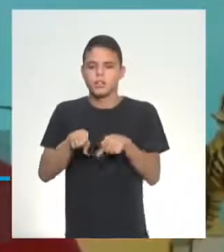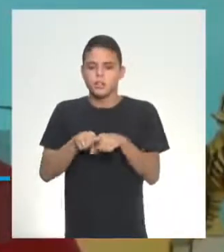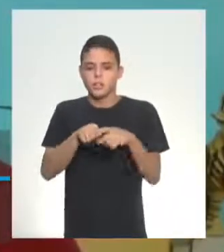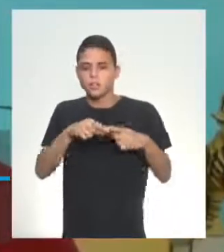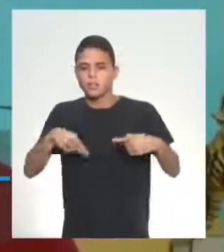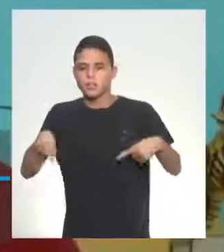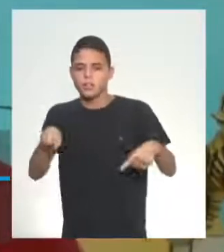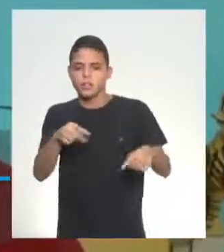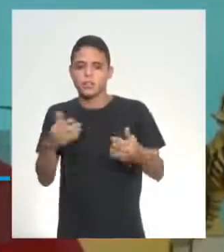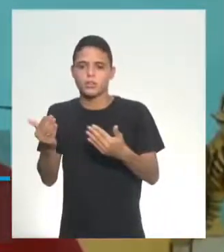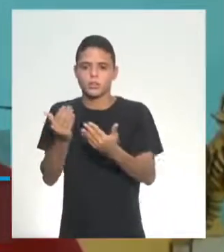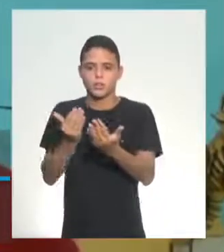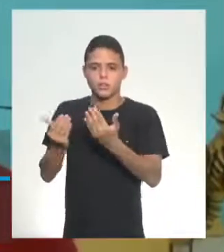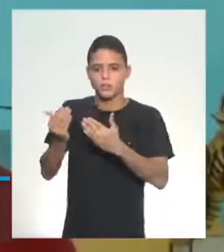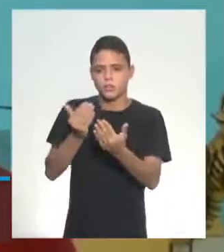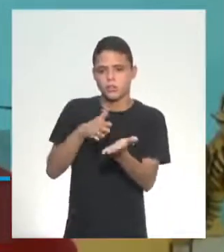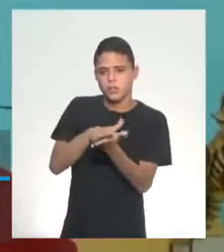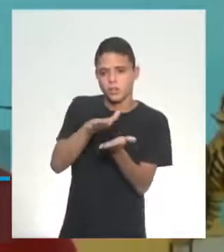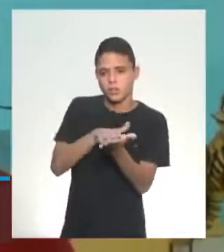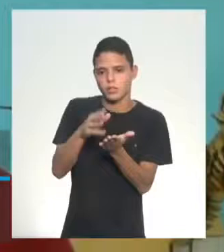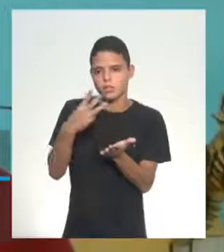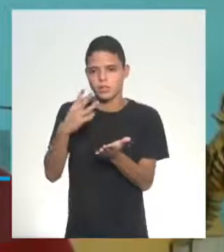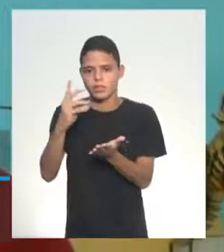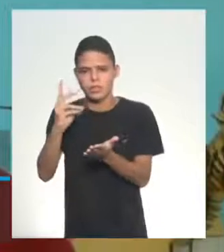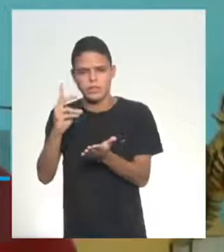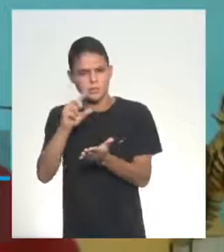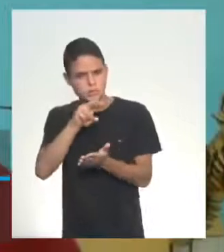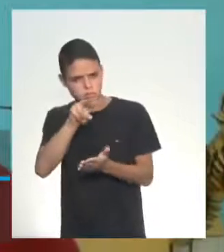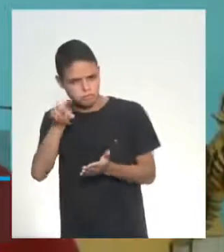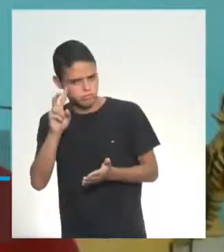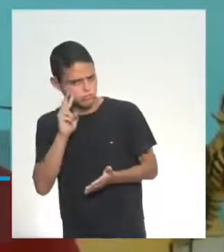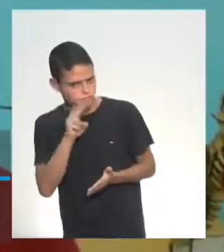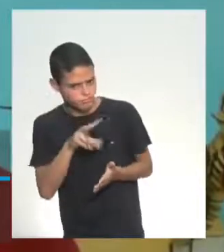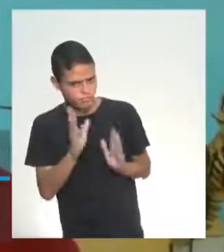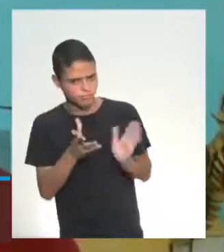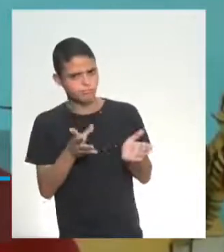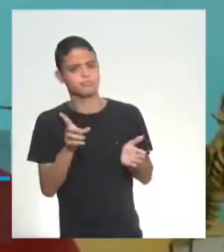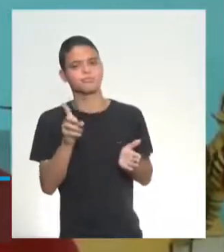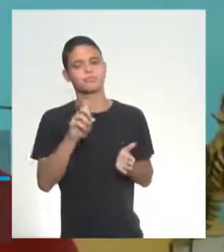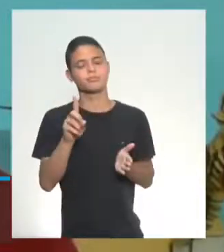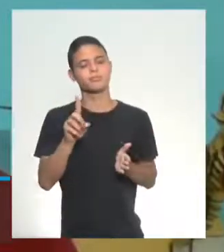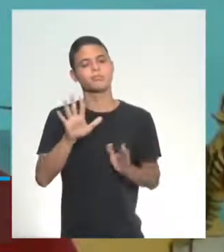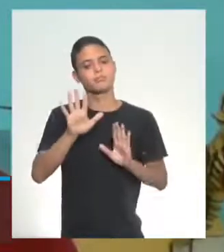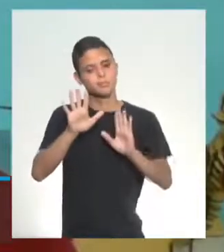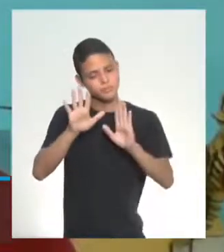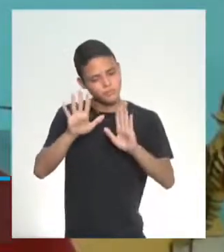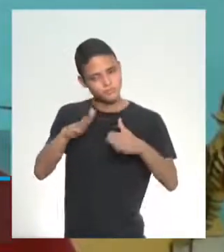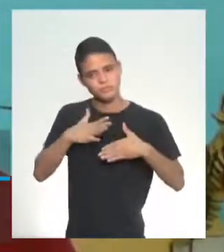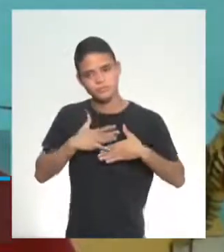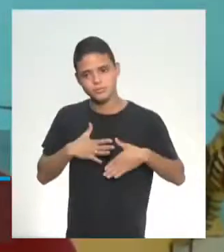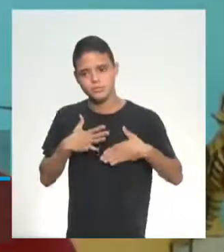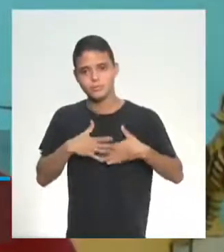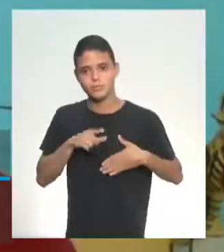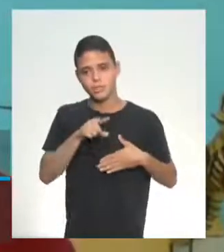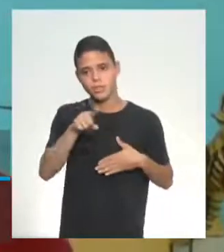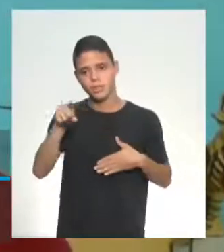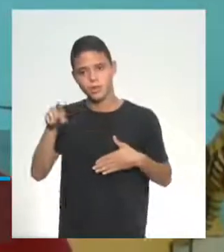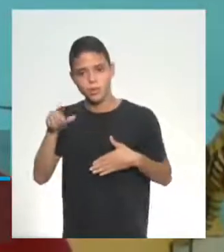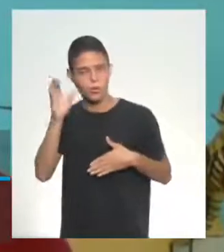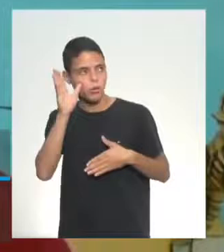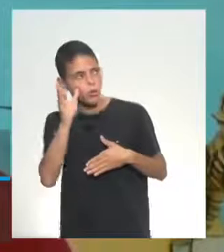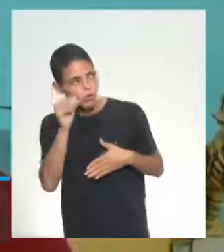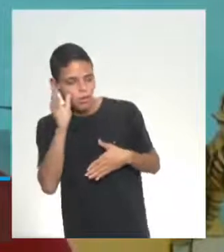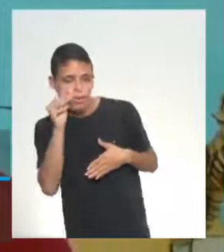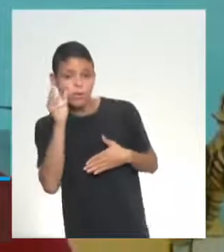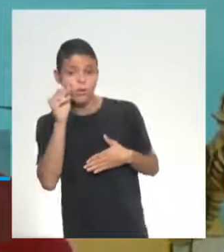3D e a gente ainda não mostrou uma impressora 3D para vocês, né? E eu sei que tem muita gente que deve estar ansiosa para conhecer, saber que tipo